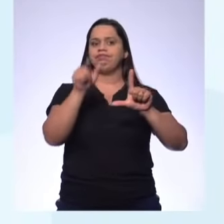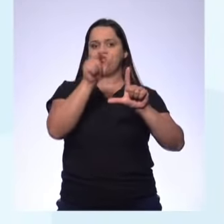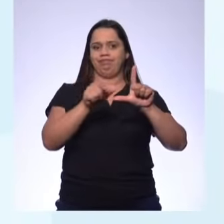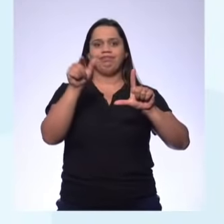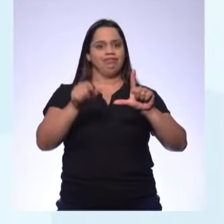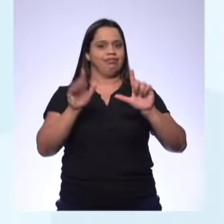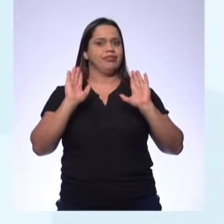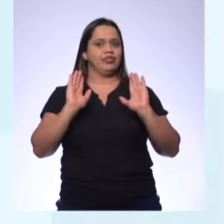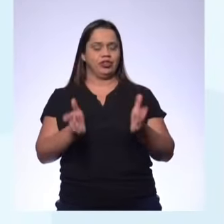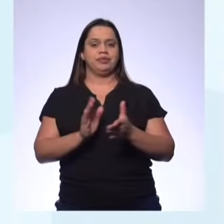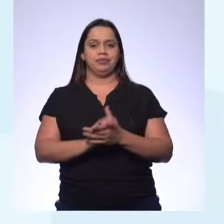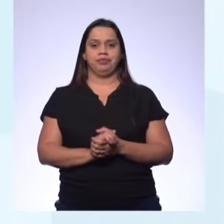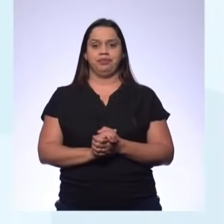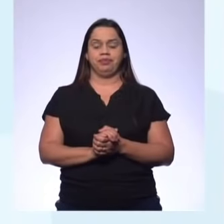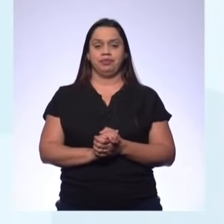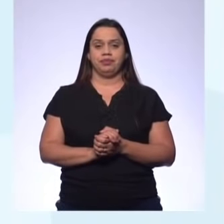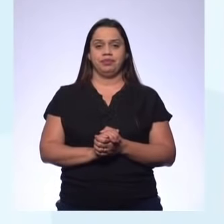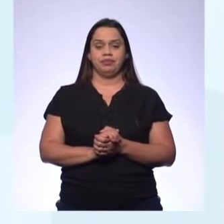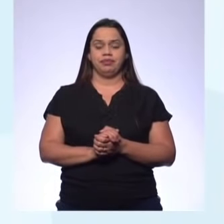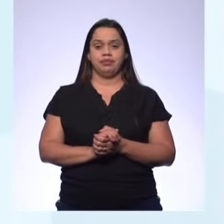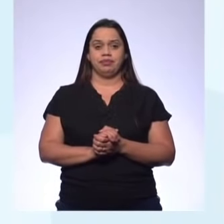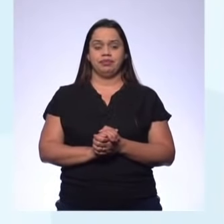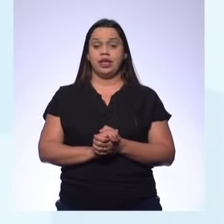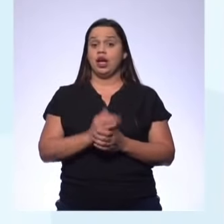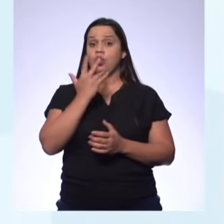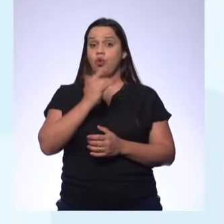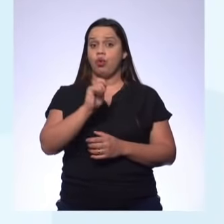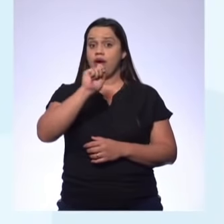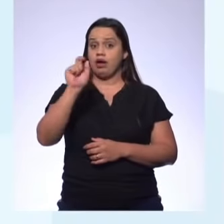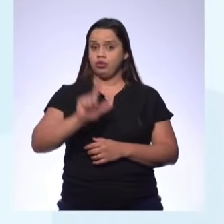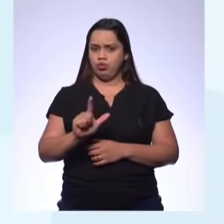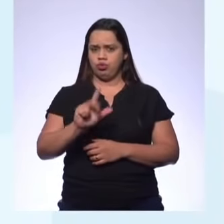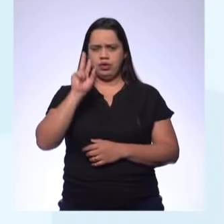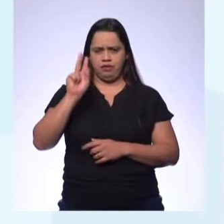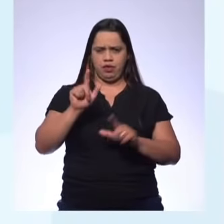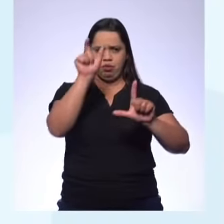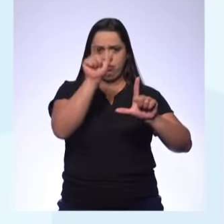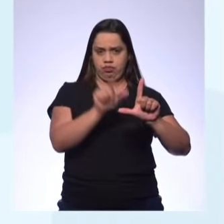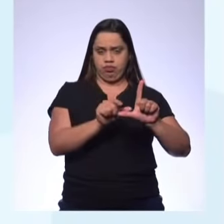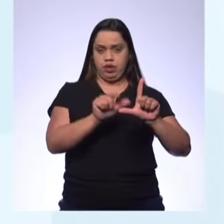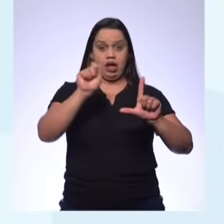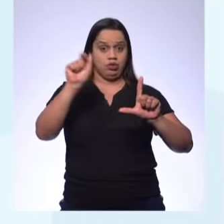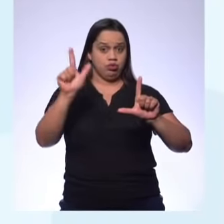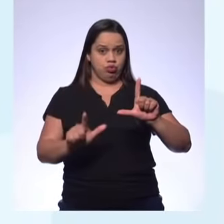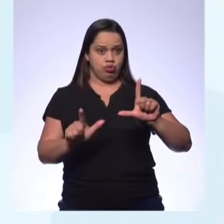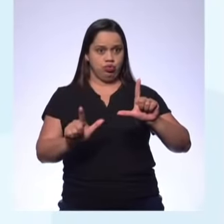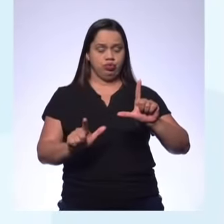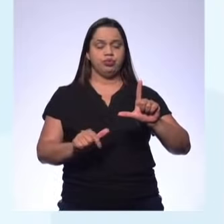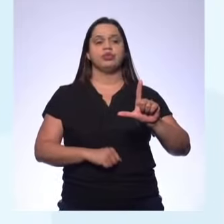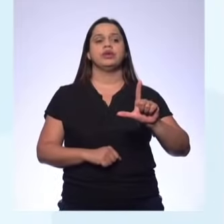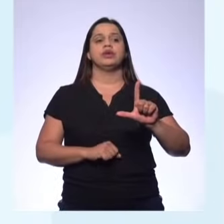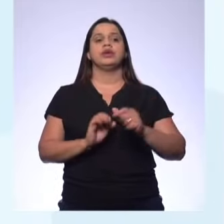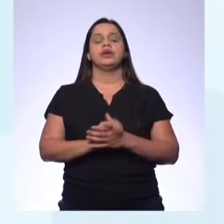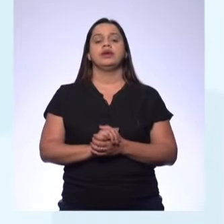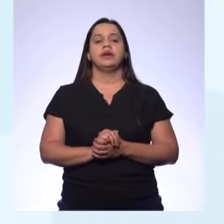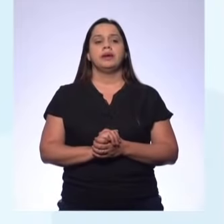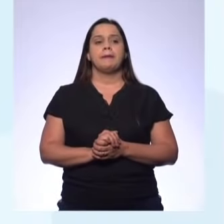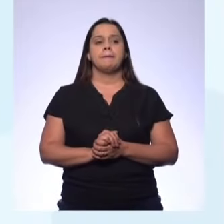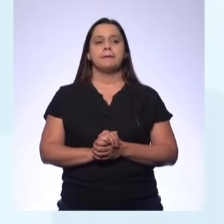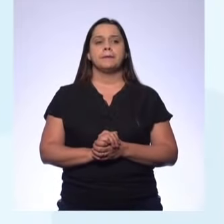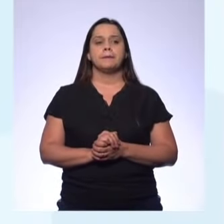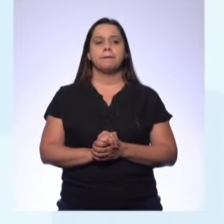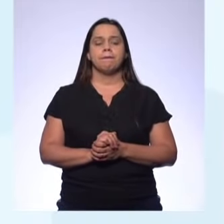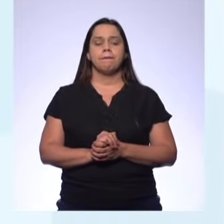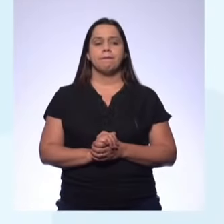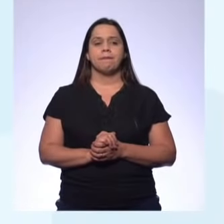de barras. Azul, vocês perceberam ali a barra azul? Né? A primeira, the community is affected by